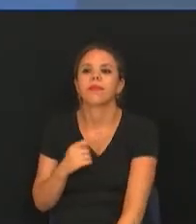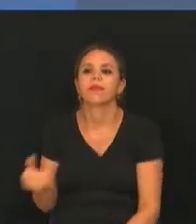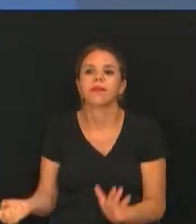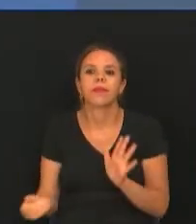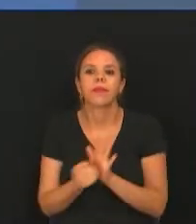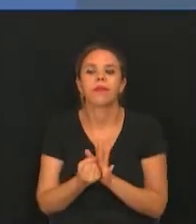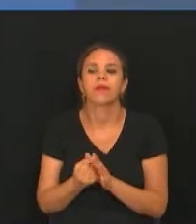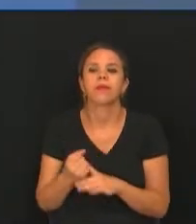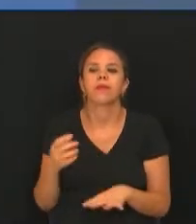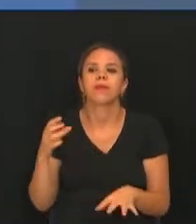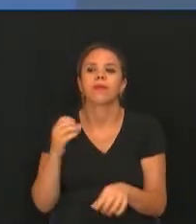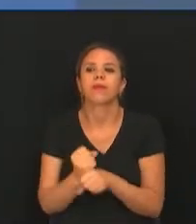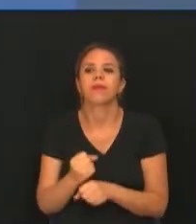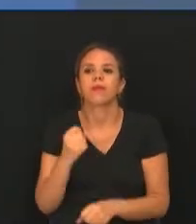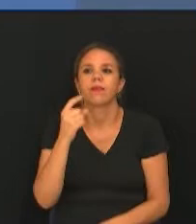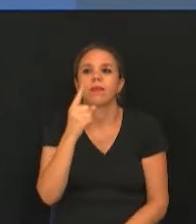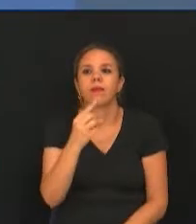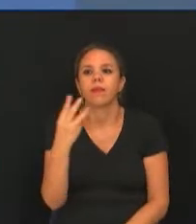país de